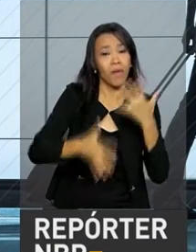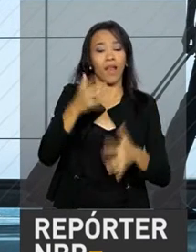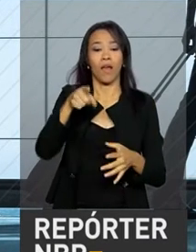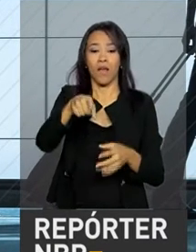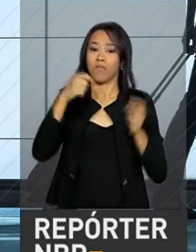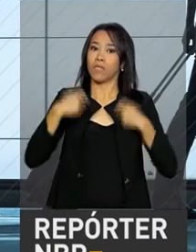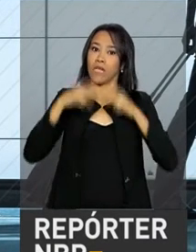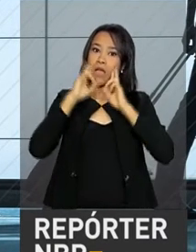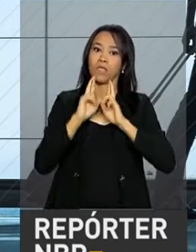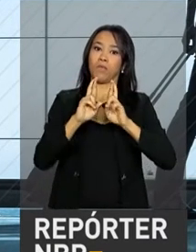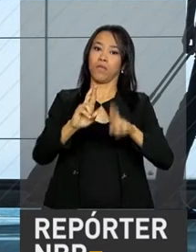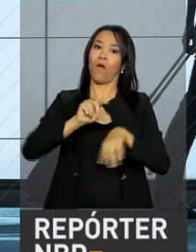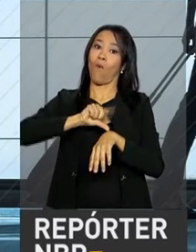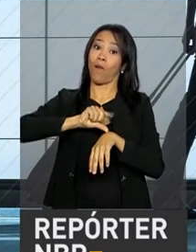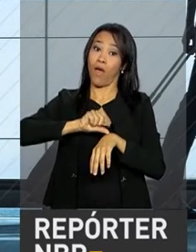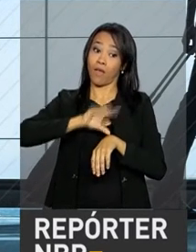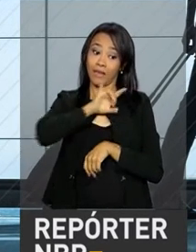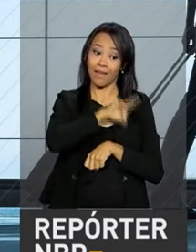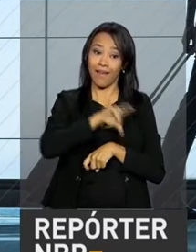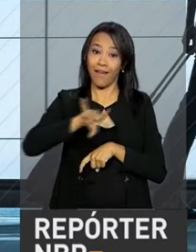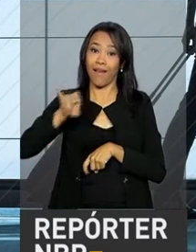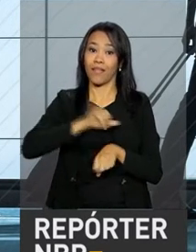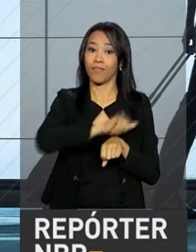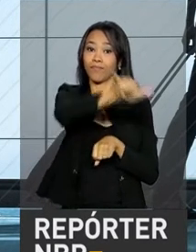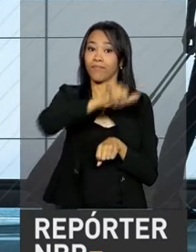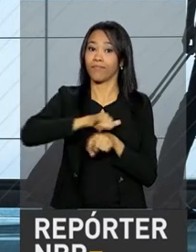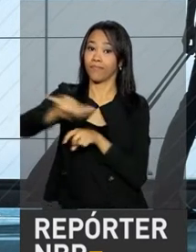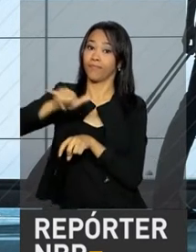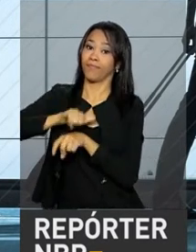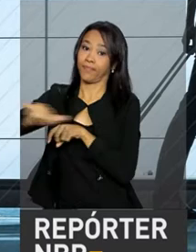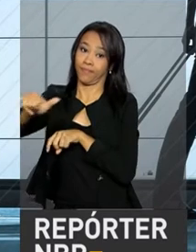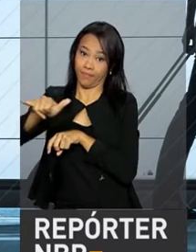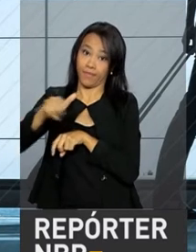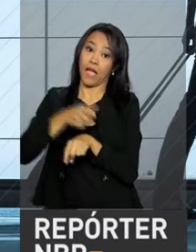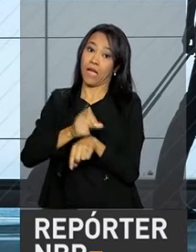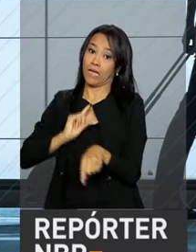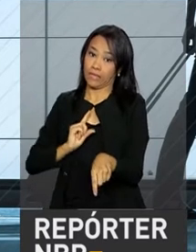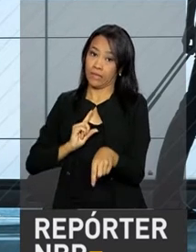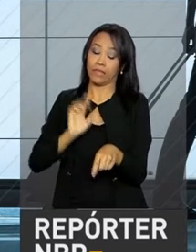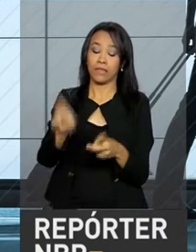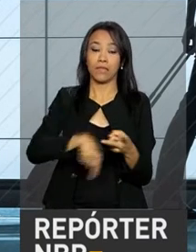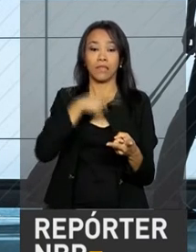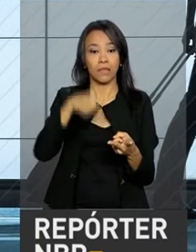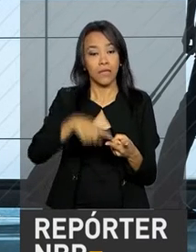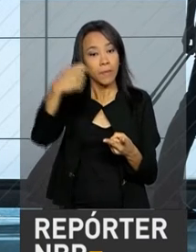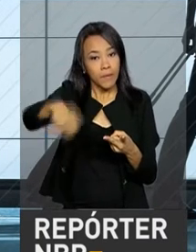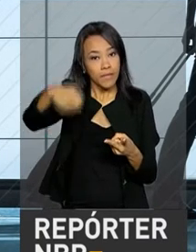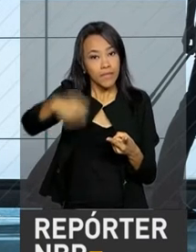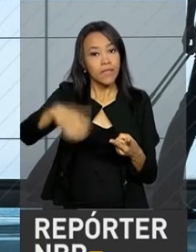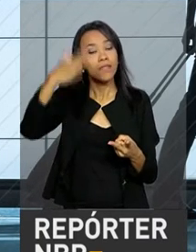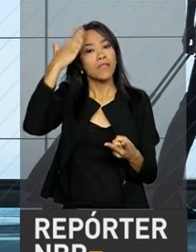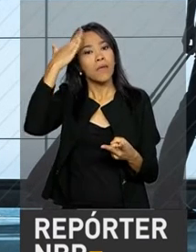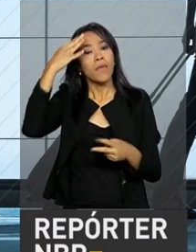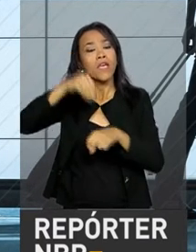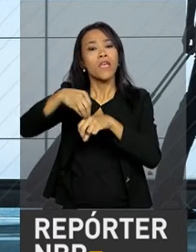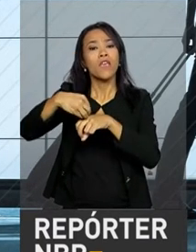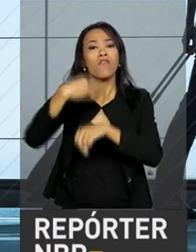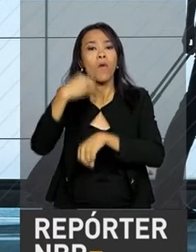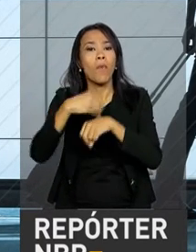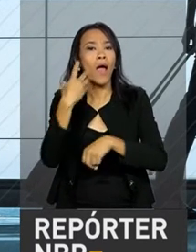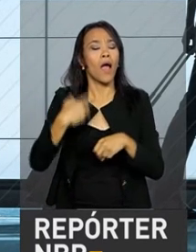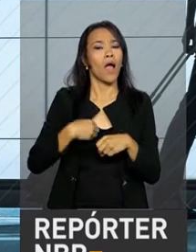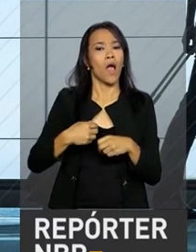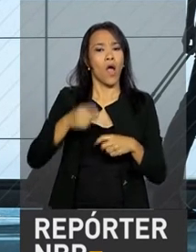respeitar o horário que cada companhia aérea determina para chegada antes do embarque é preciso também se informar sobre os objetos que são